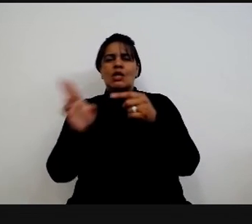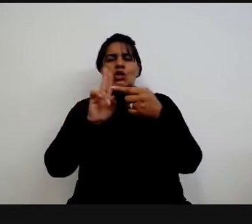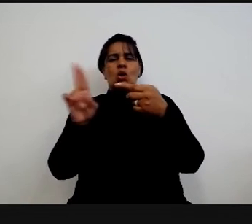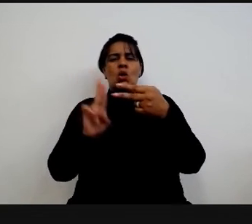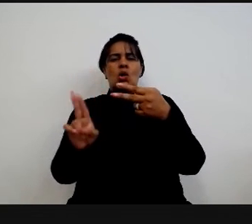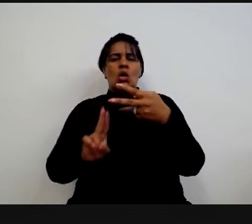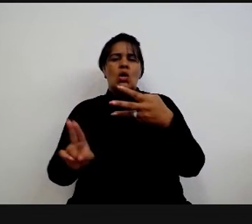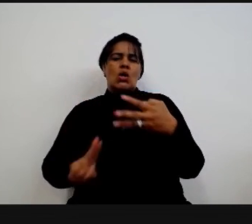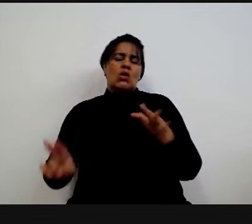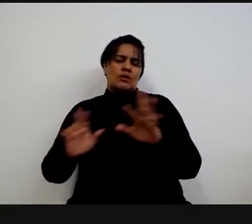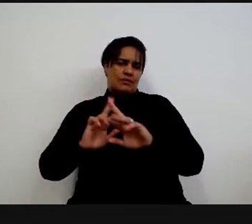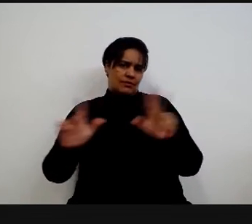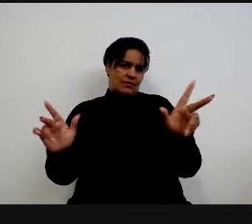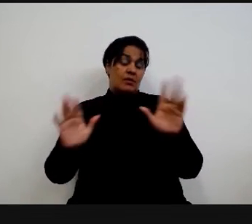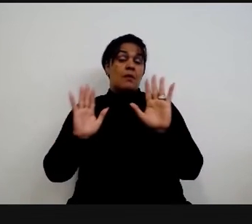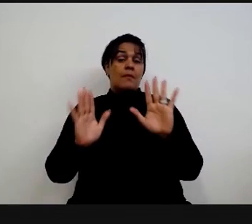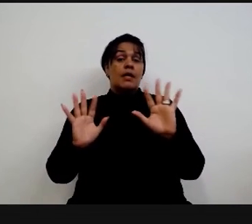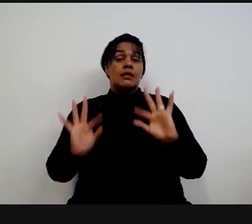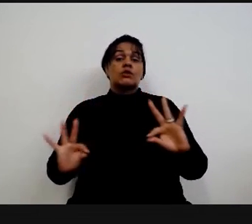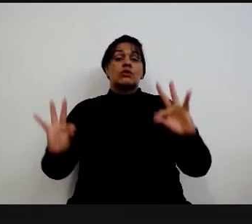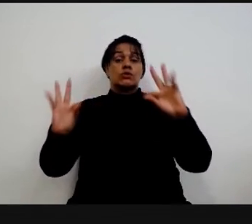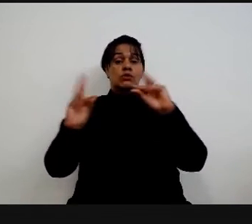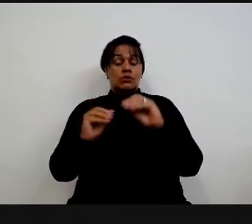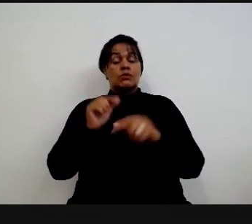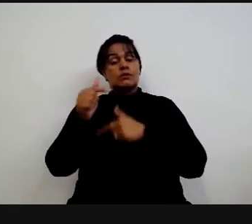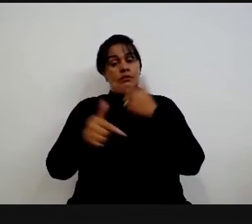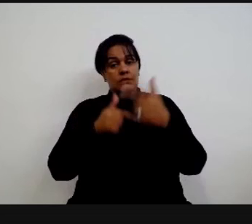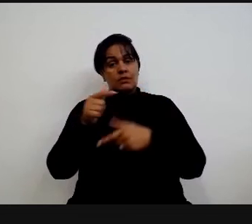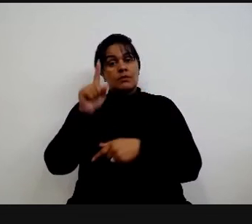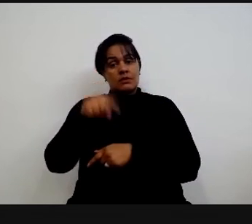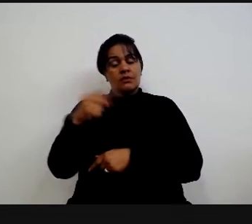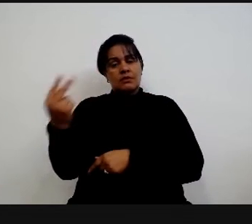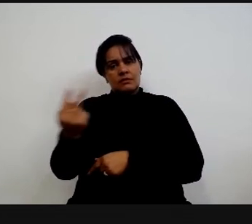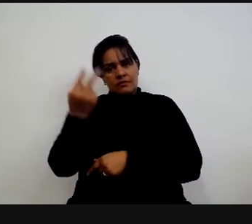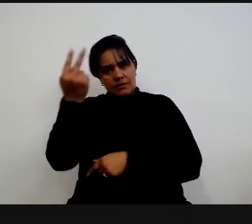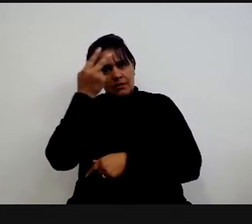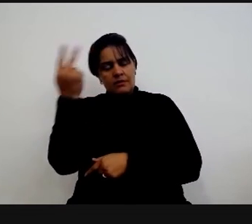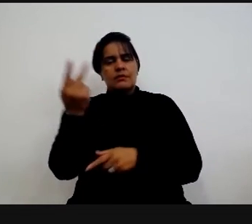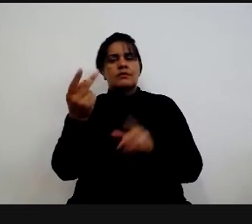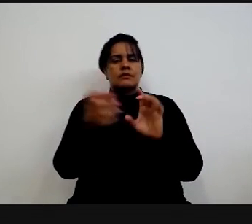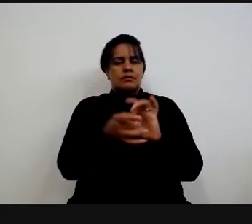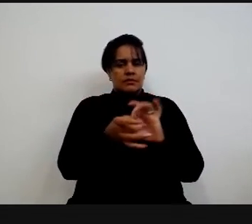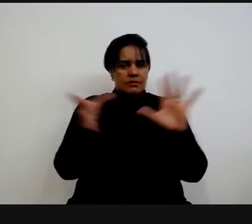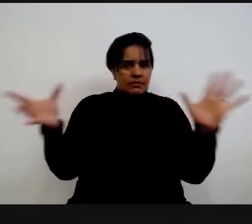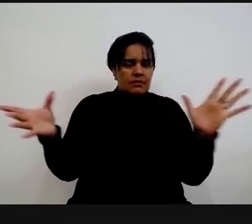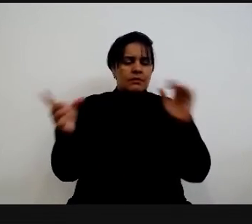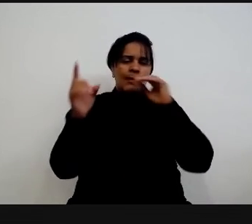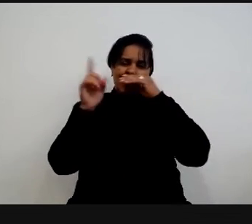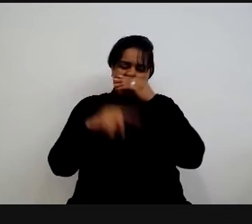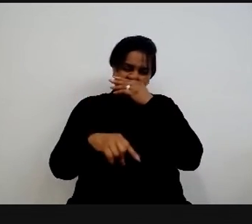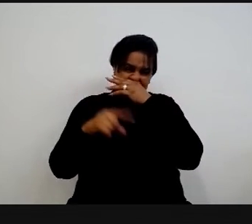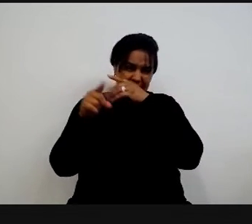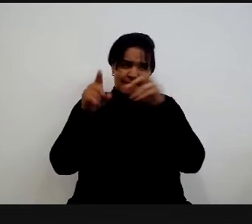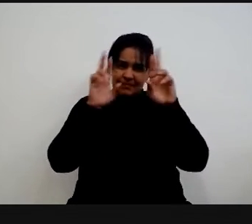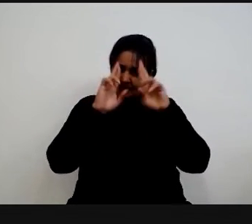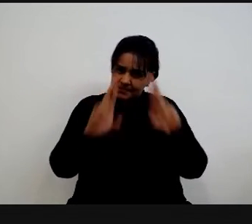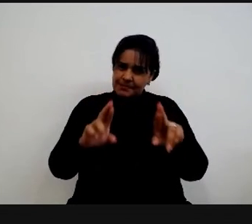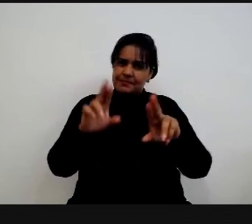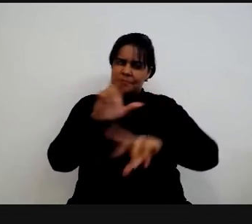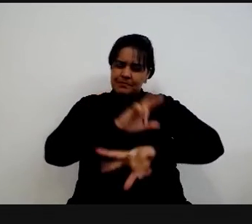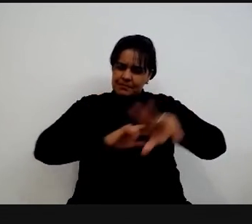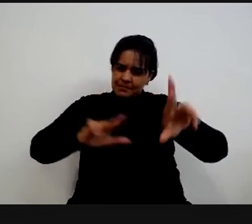nomes mais diversos, mas todos eles trabalham com essa questão dos valores democráticos, desses valores, o respeito